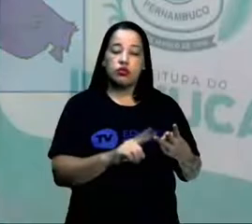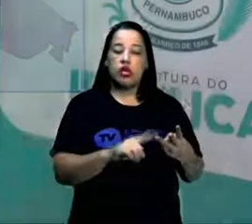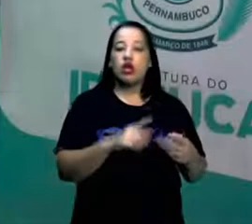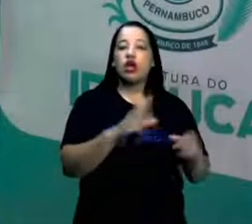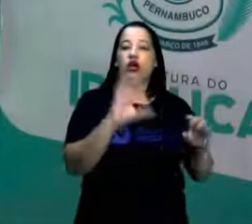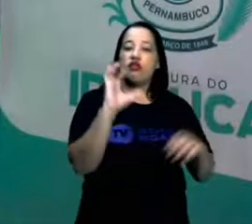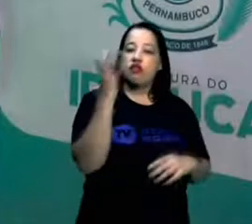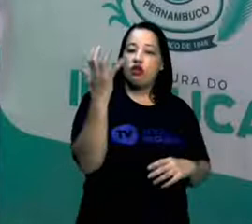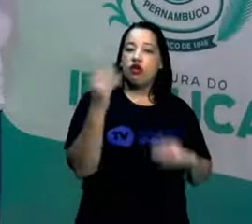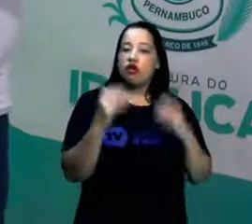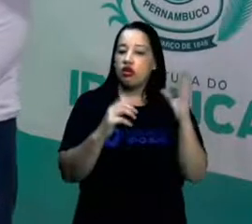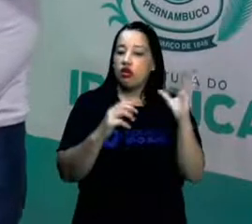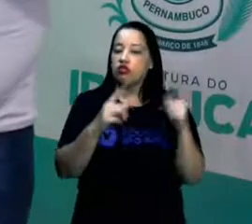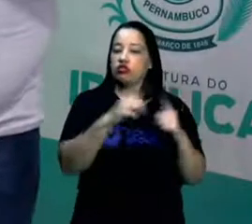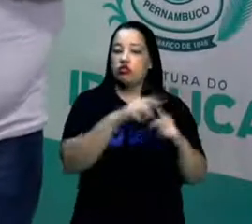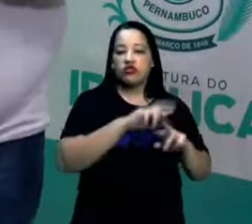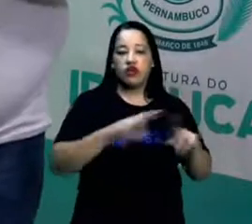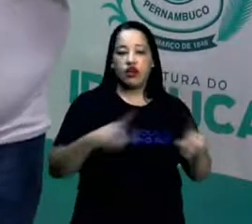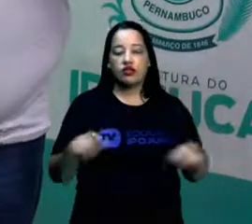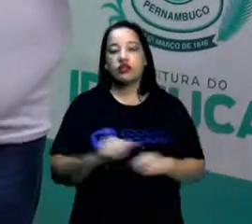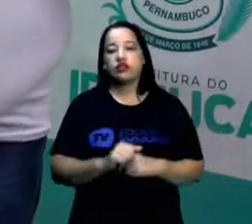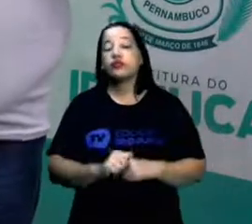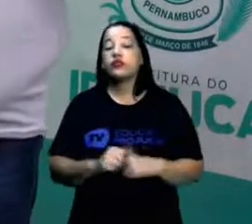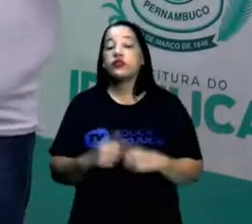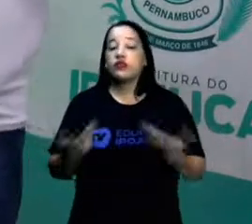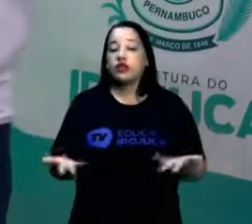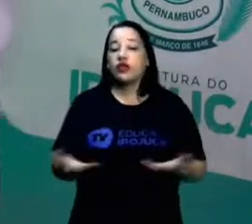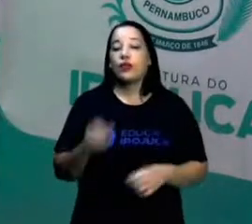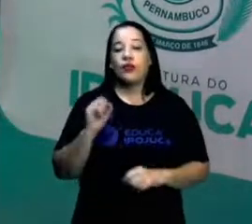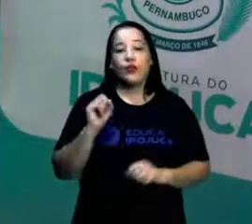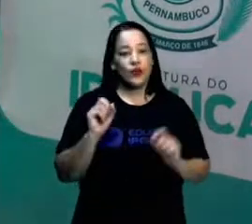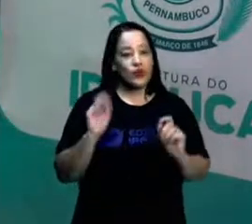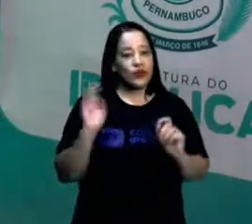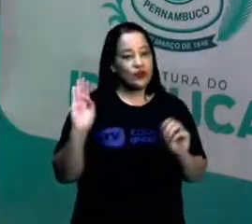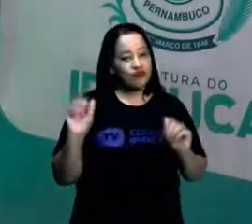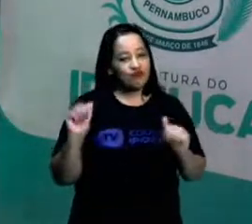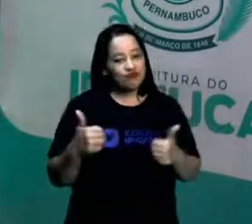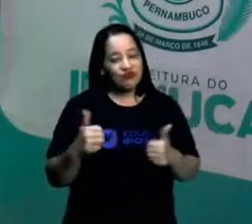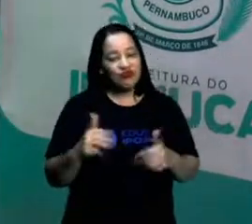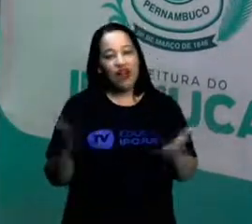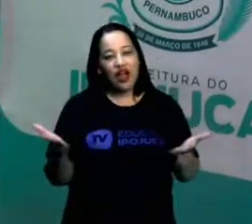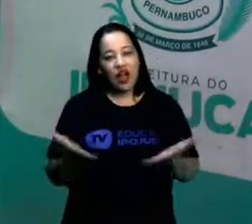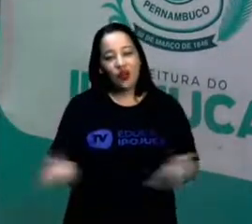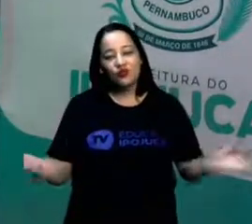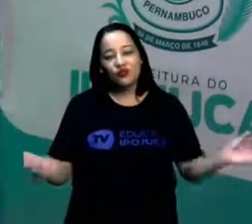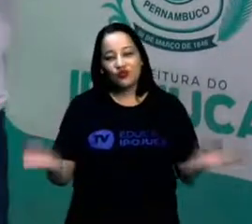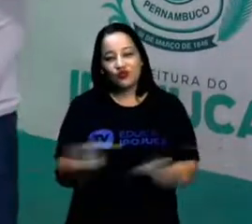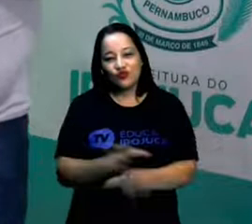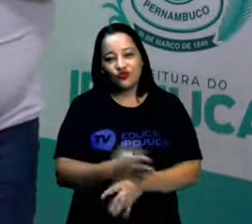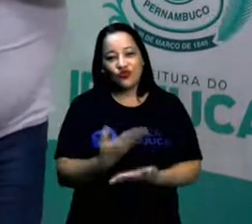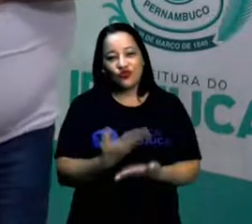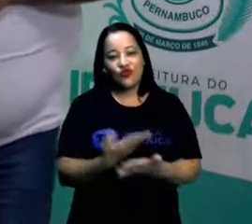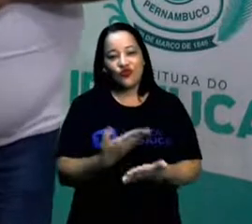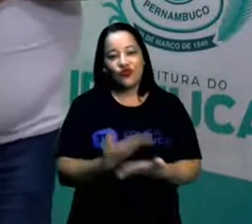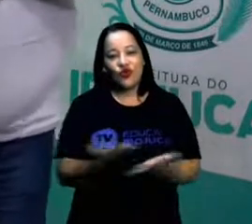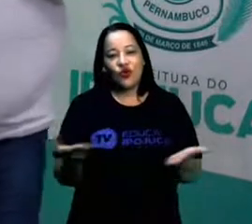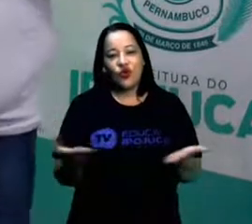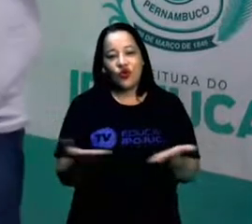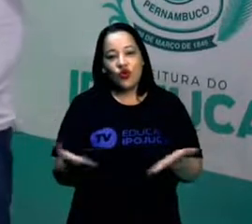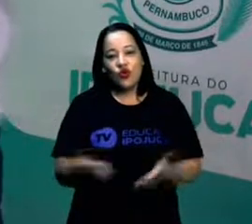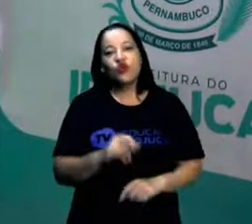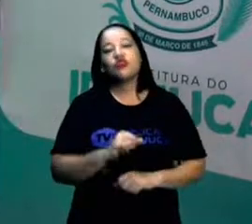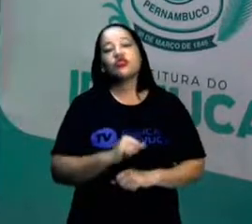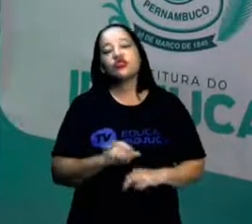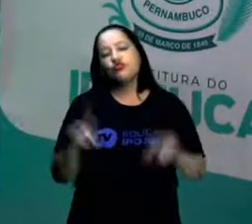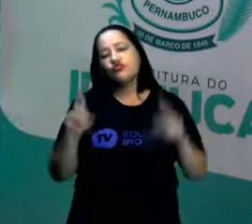floresta boreal. Beleza? Bem, pessoal, com isso, nós encerramos a nossa aula de hoje. Eu